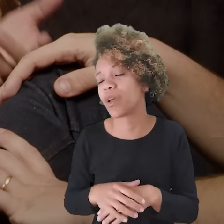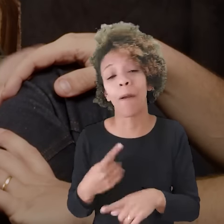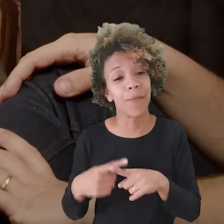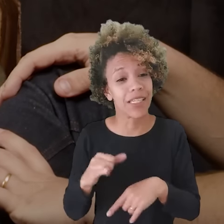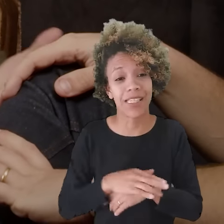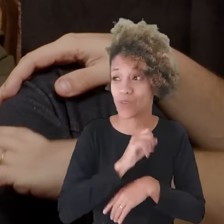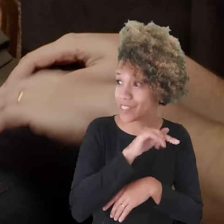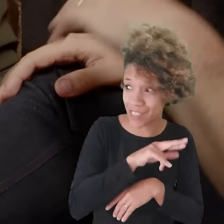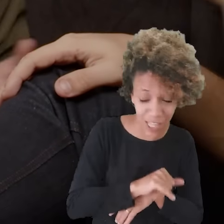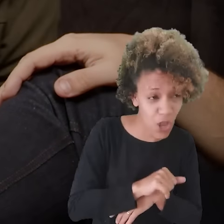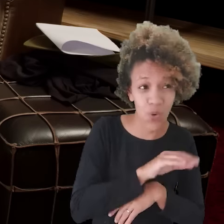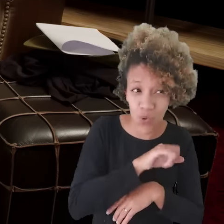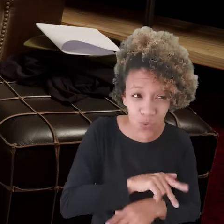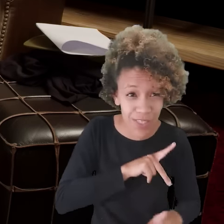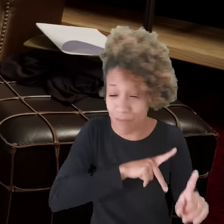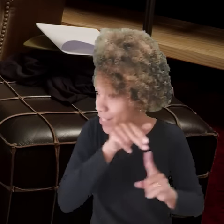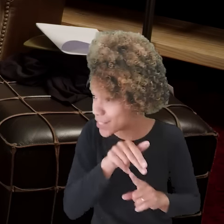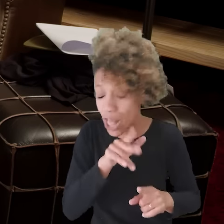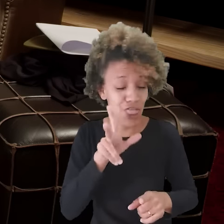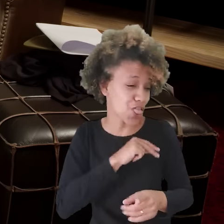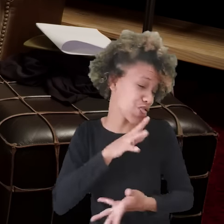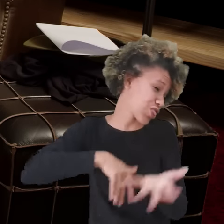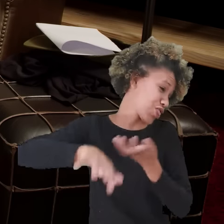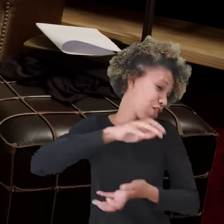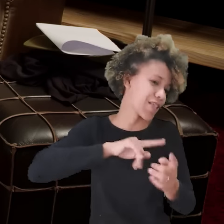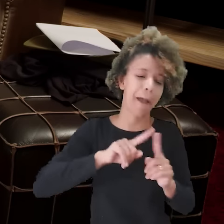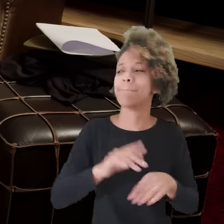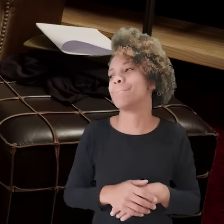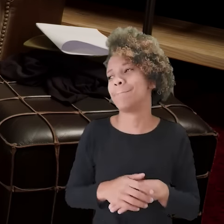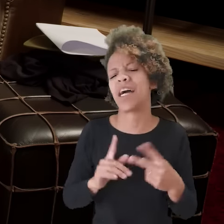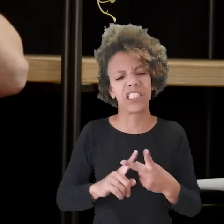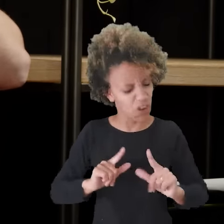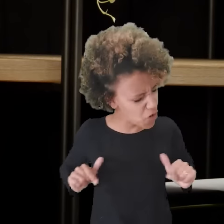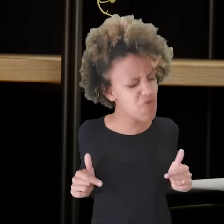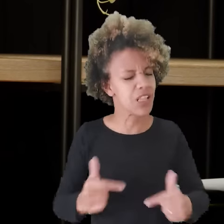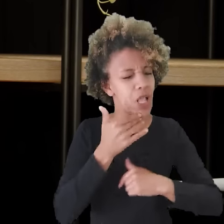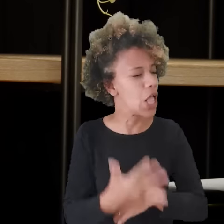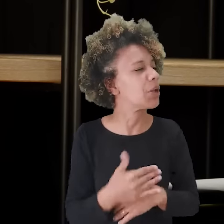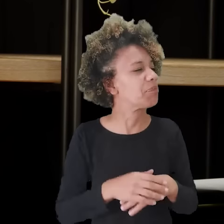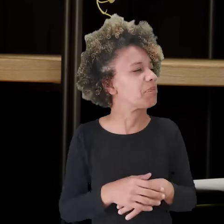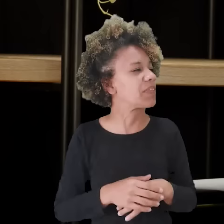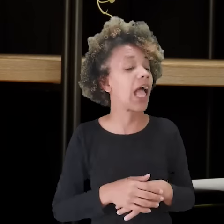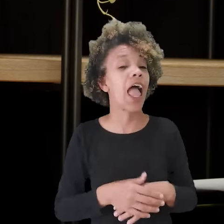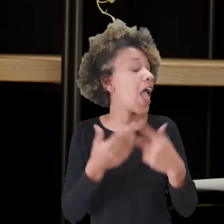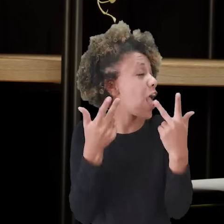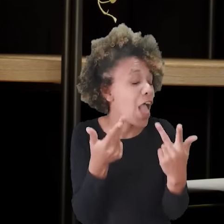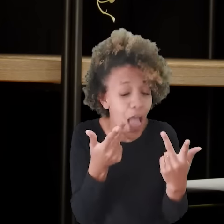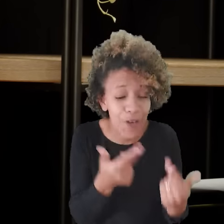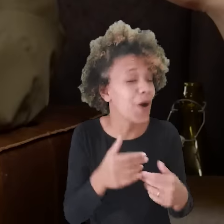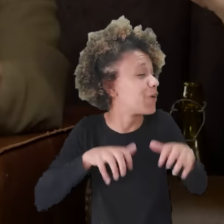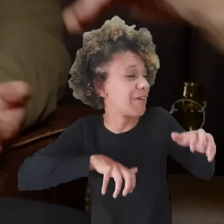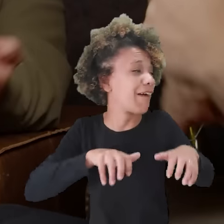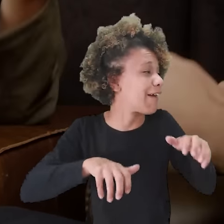Libertadores assim um caos na verdade é verdade mas na semifinal eu tô com sono Para sofrer é igual caranguejo